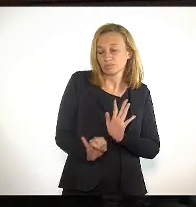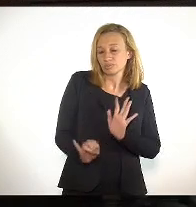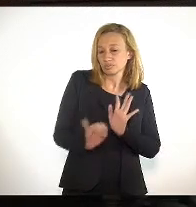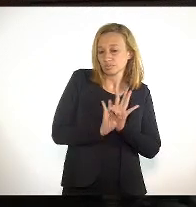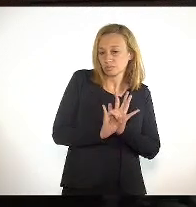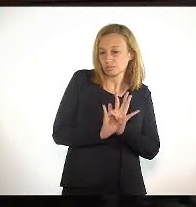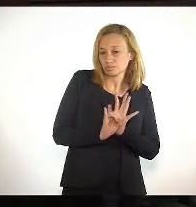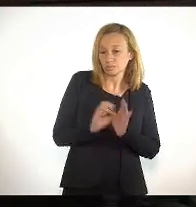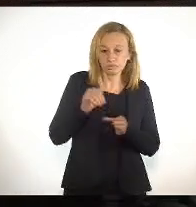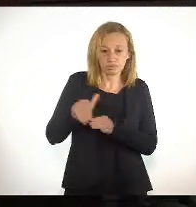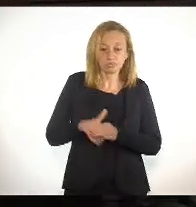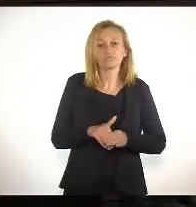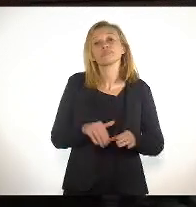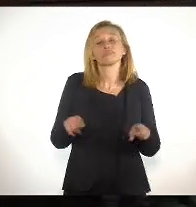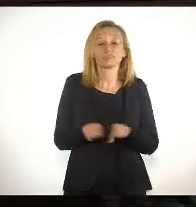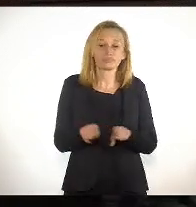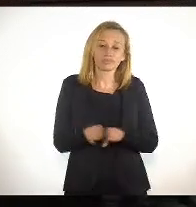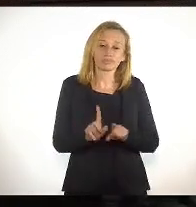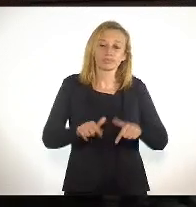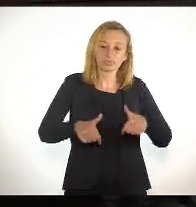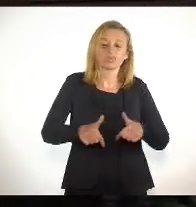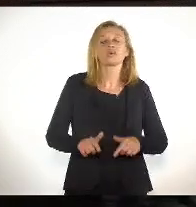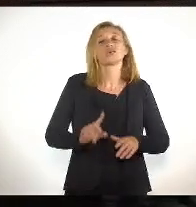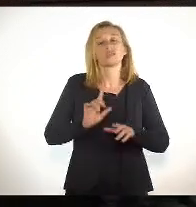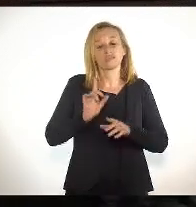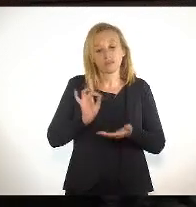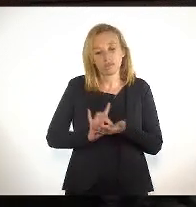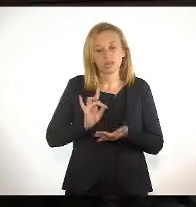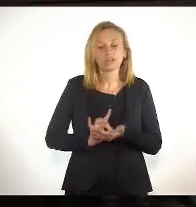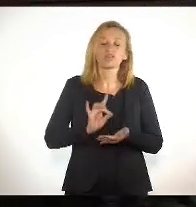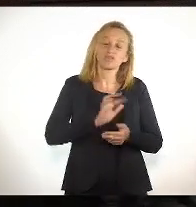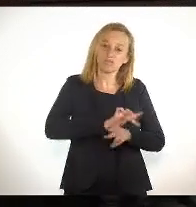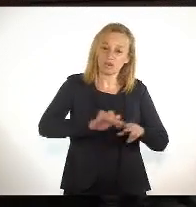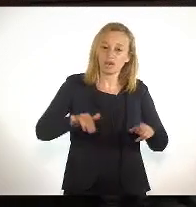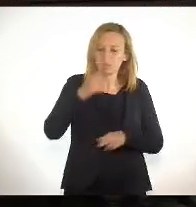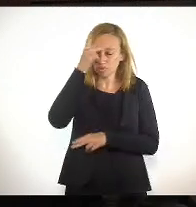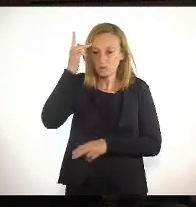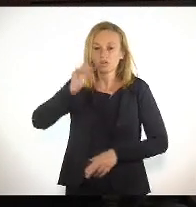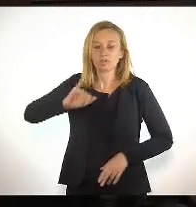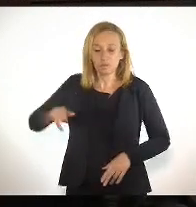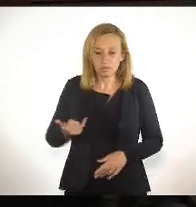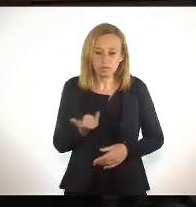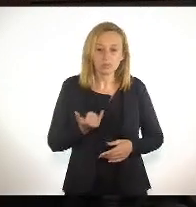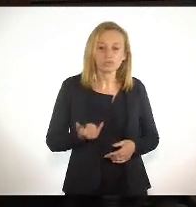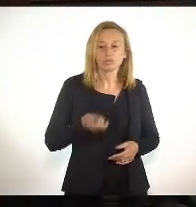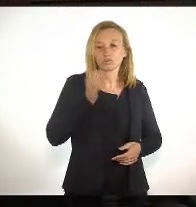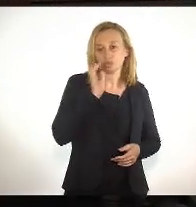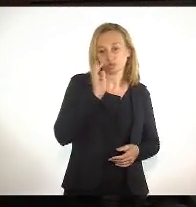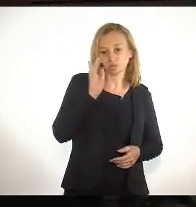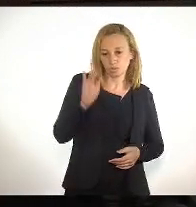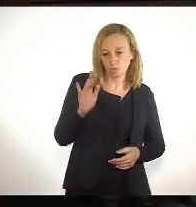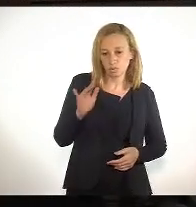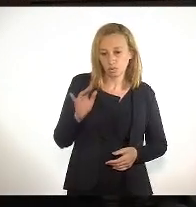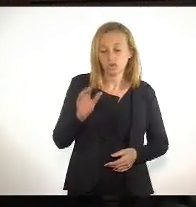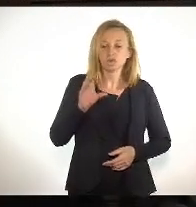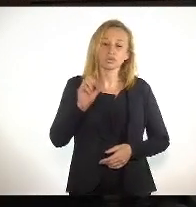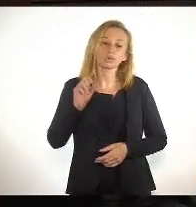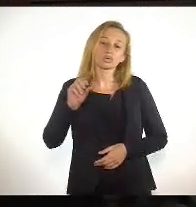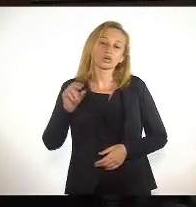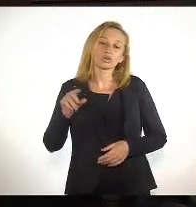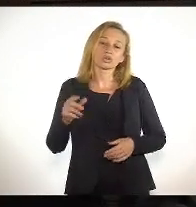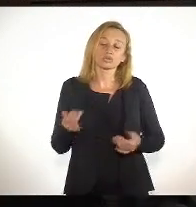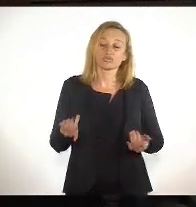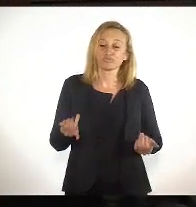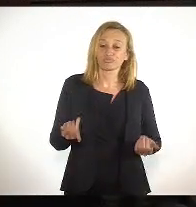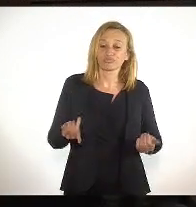funcionaram. É bem verdade que existem muitos aproveitadores do caos e dos sonhos. Do caos que a sociedade